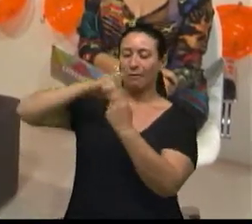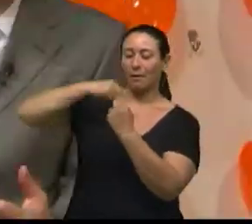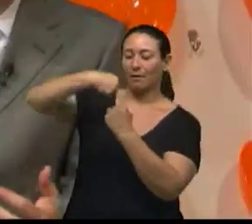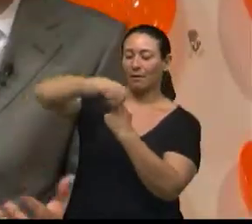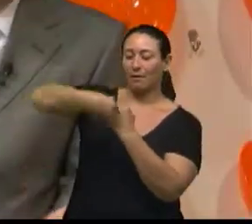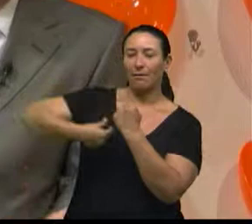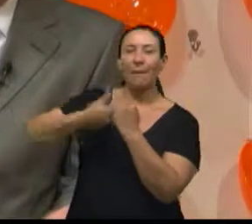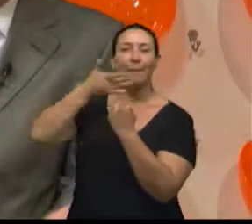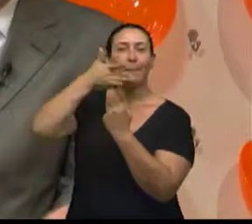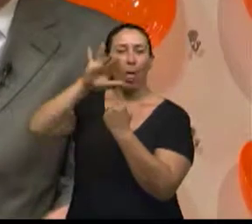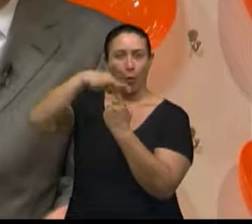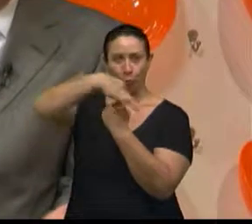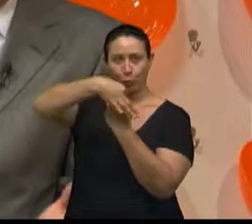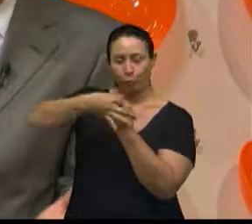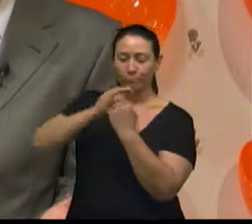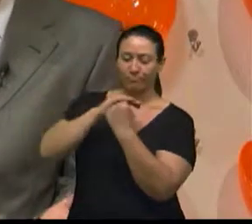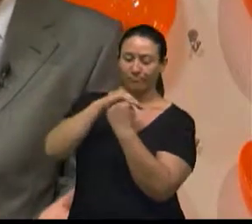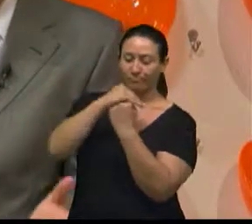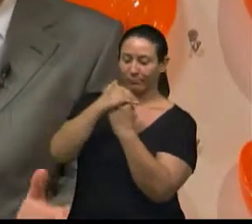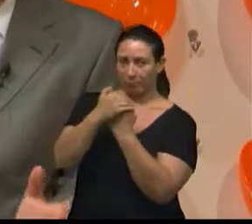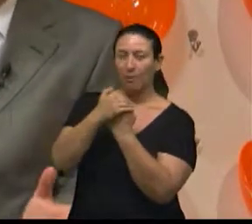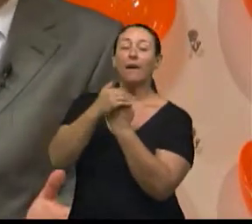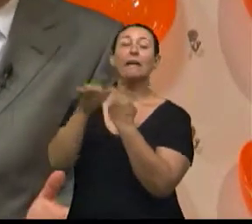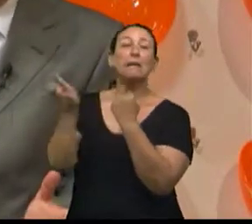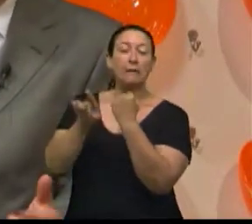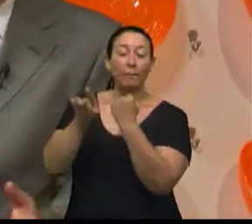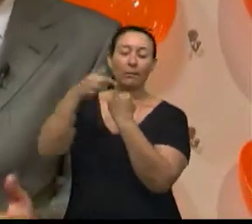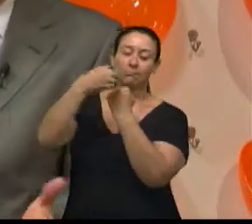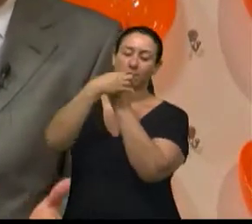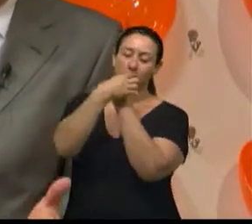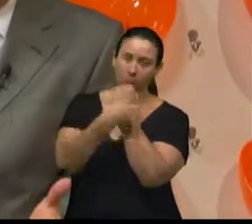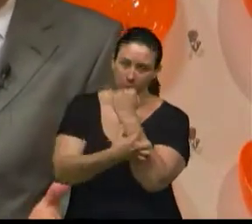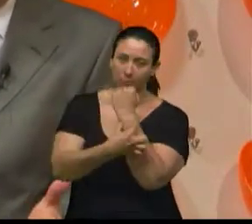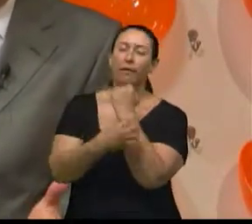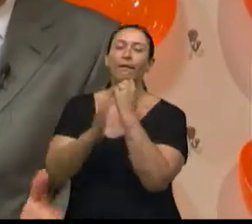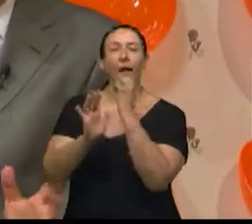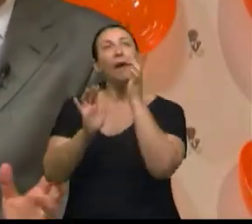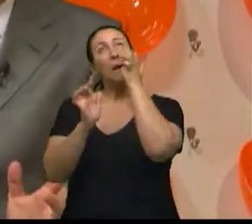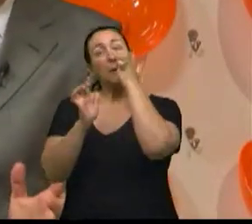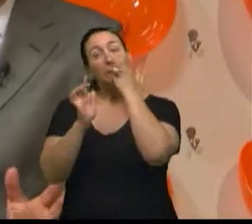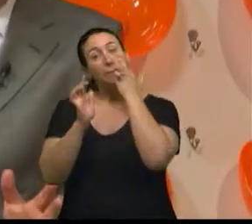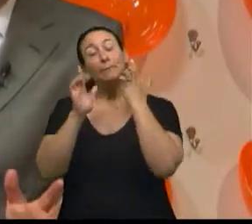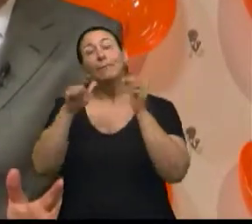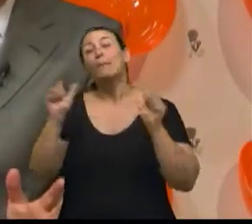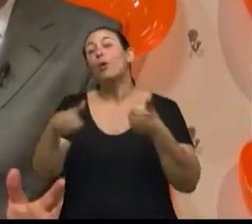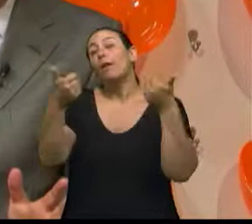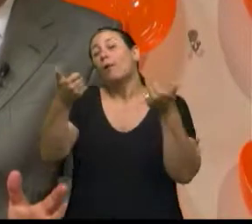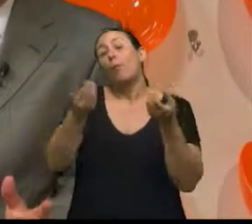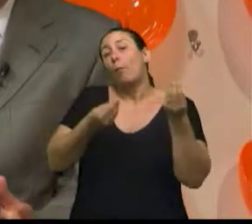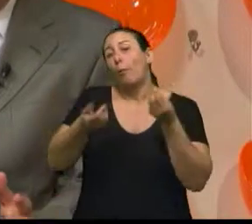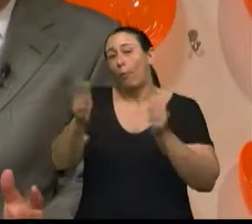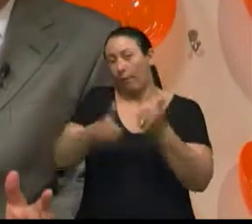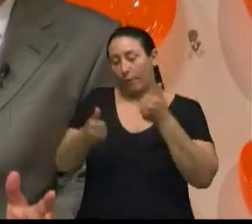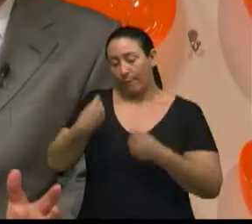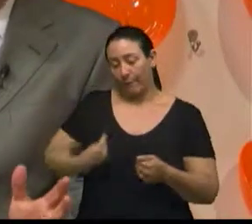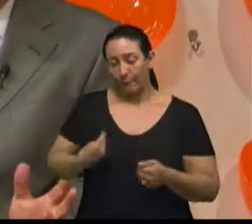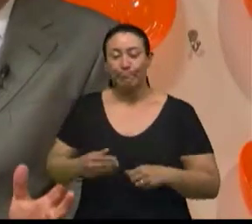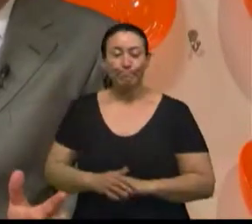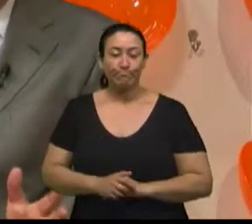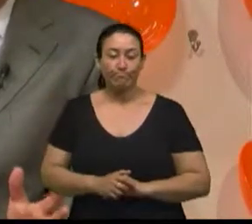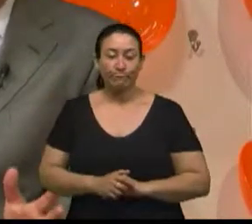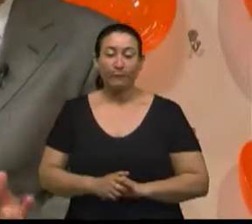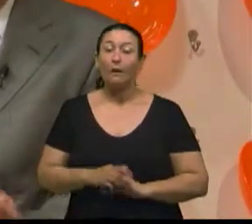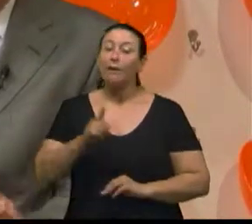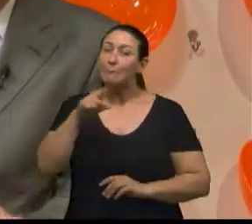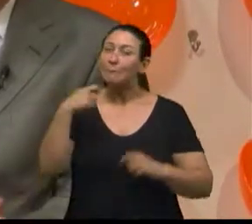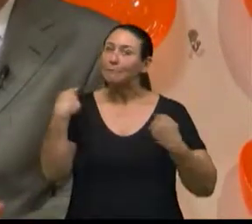a prevenção para que a gente consiga ter uma melhor qualidade de vida? Primeiro lugar, através do